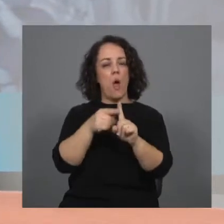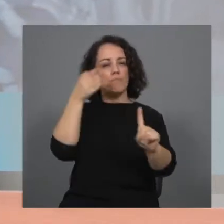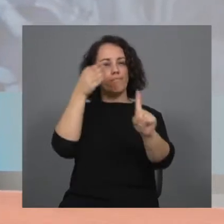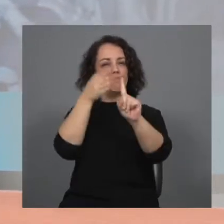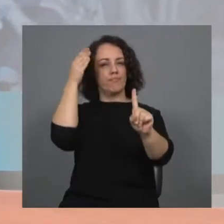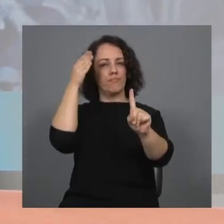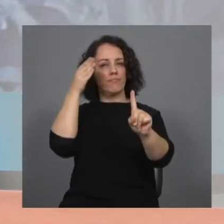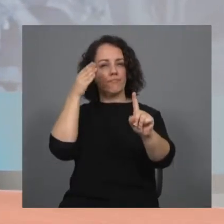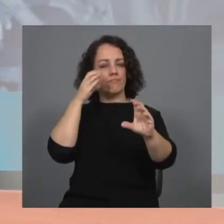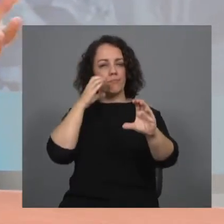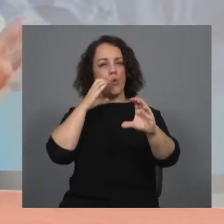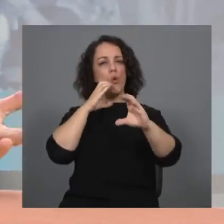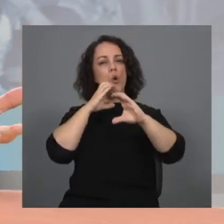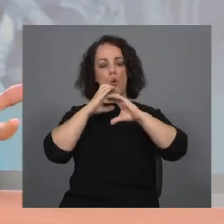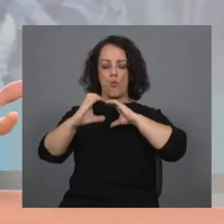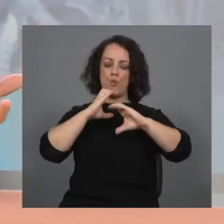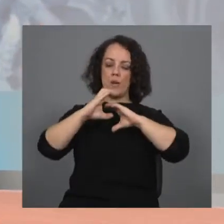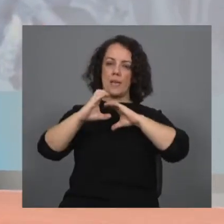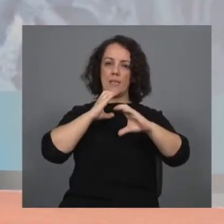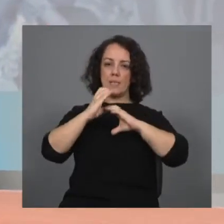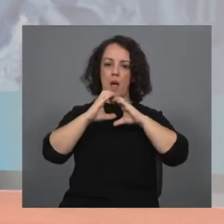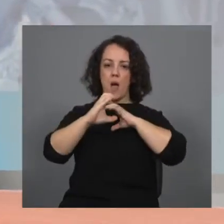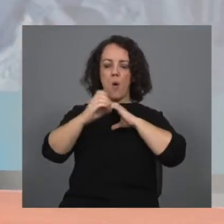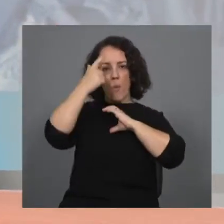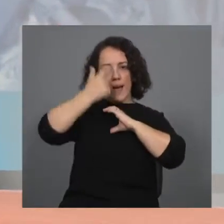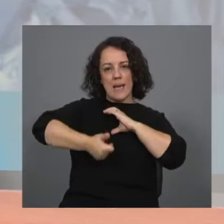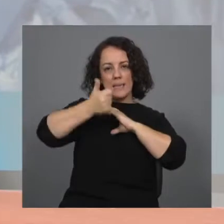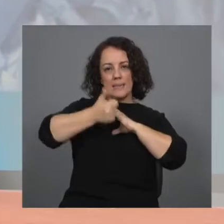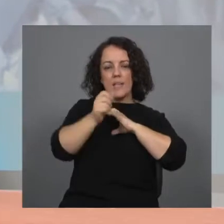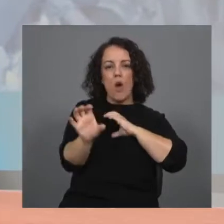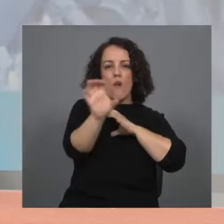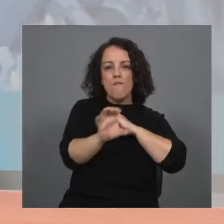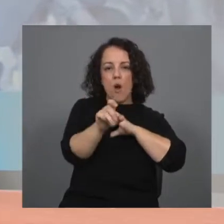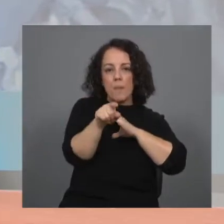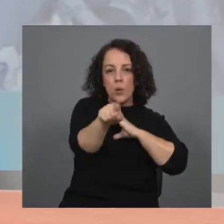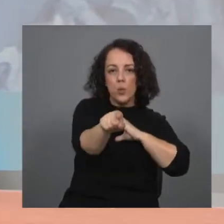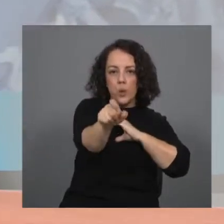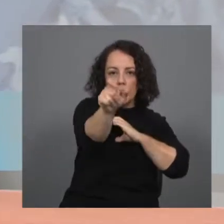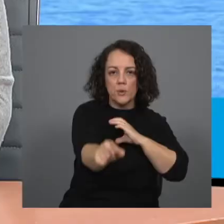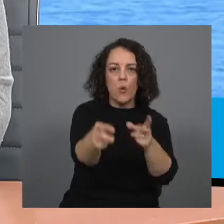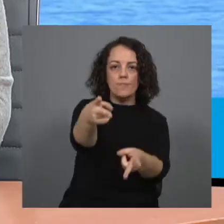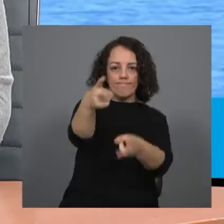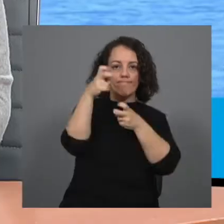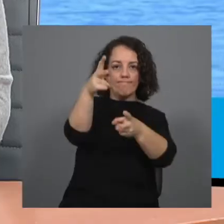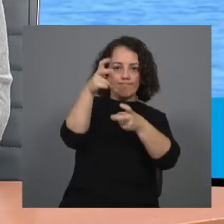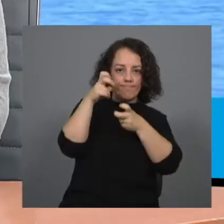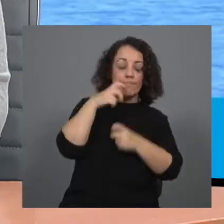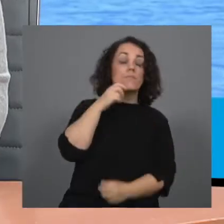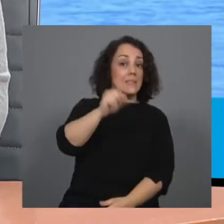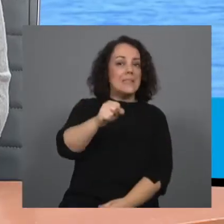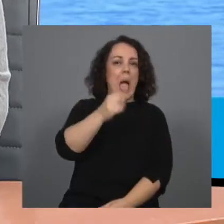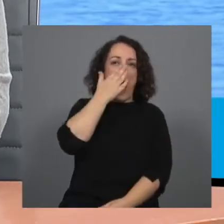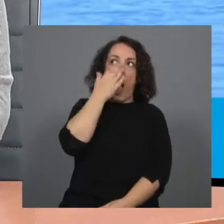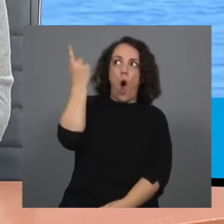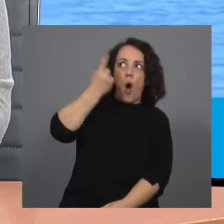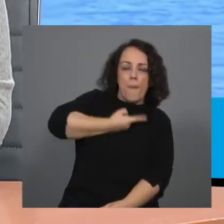focal da comunicação completamente no receptor, na circunstância em que ele está. completamente, como se estivéssemos sempre a ser obrigados